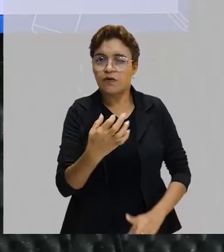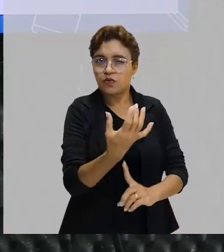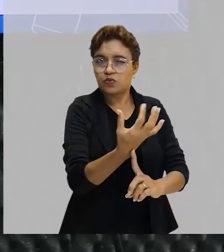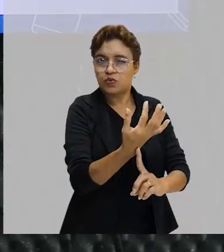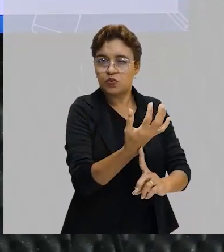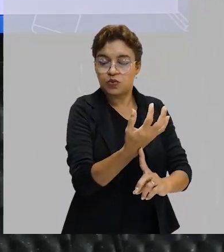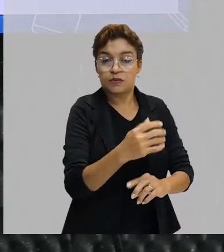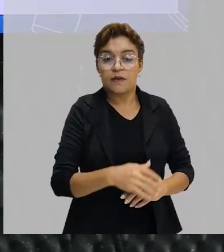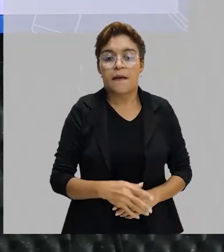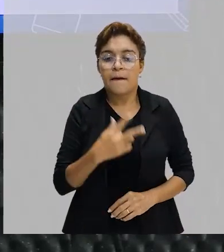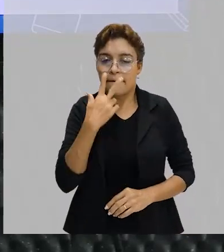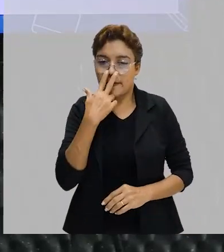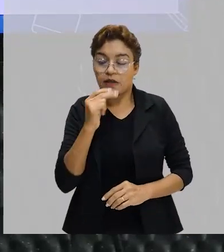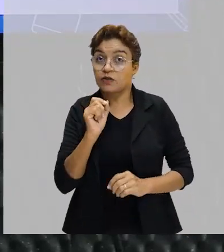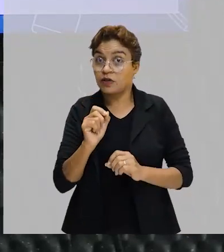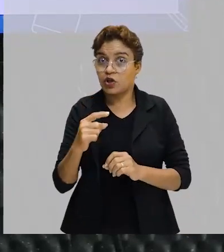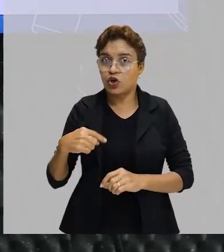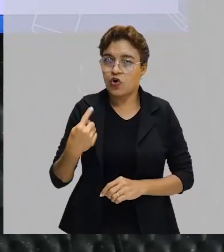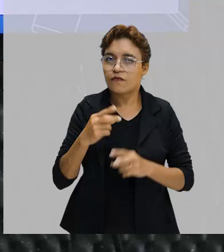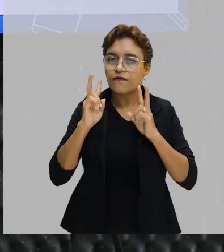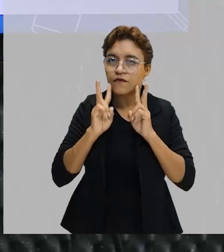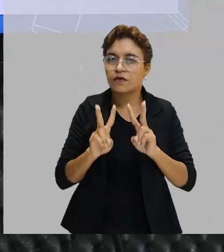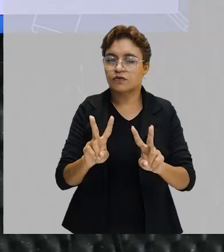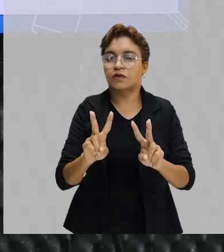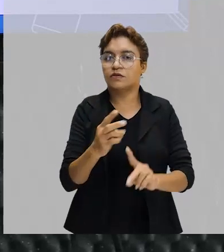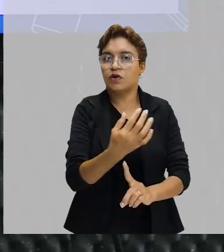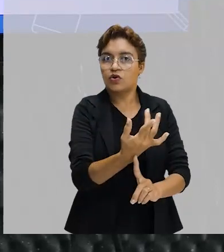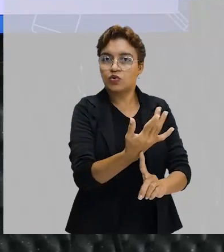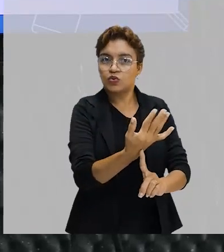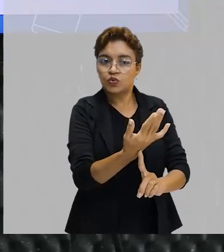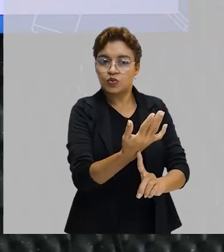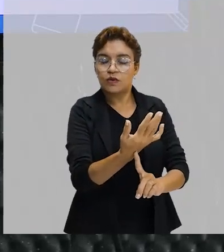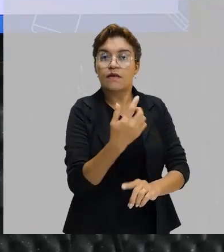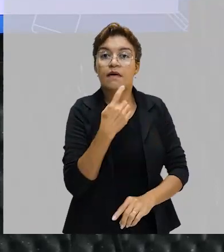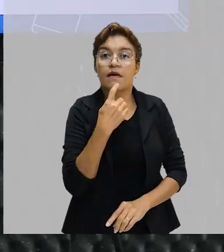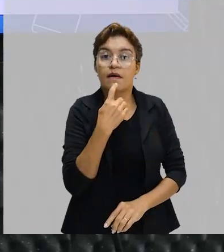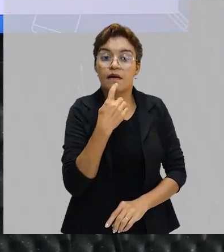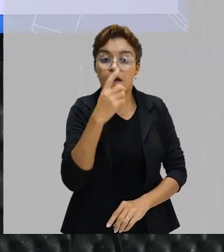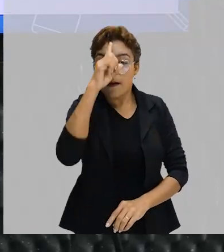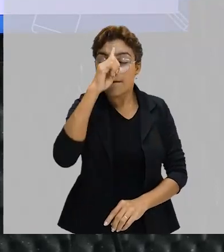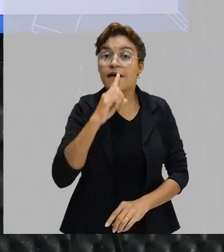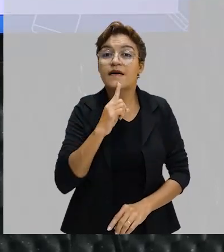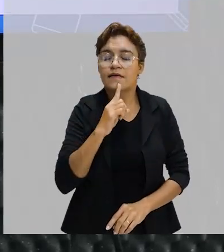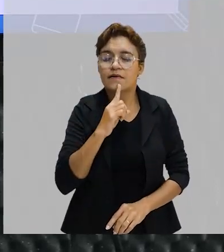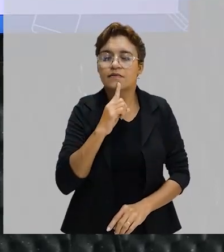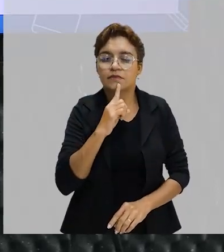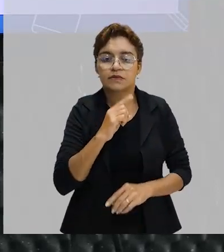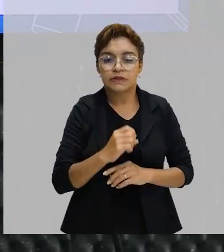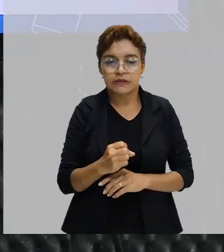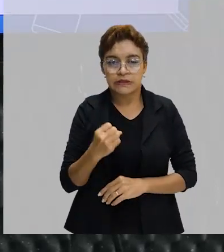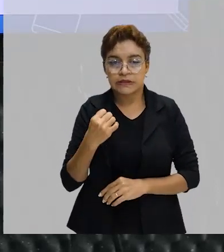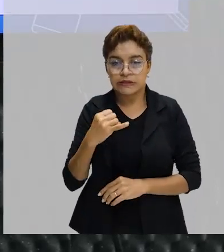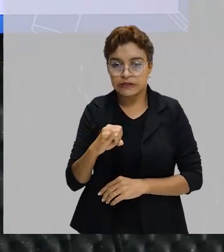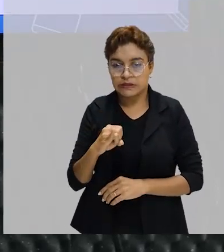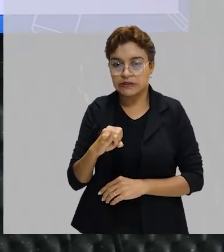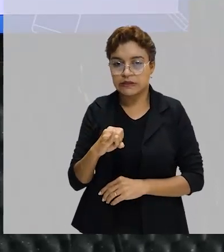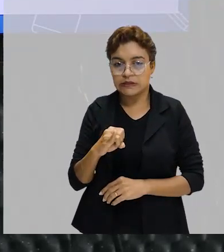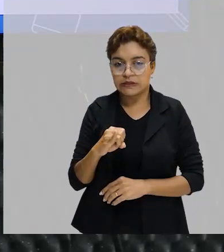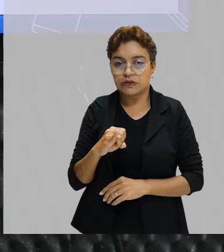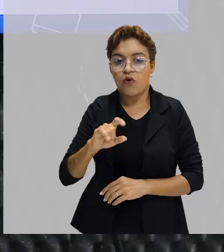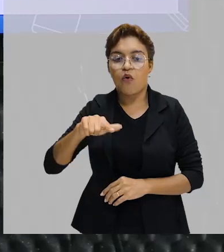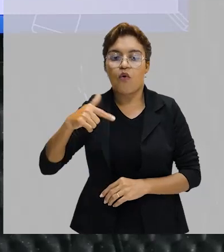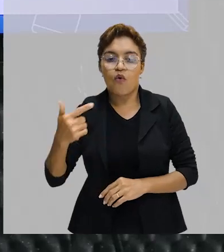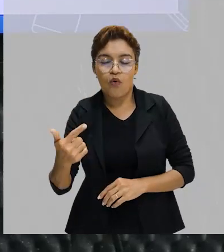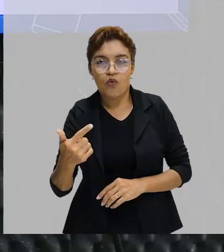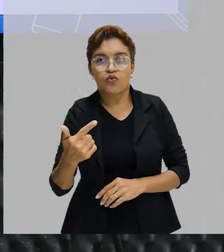A gente vai ver, já visualizar essa chama amarela. Se fosse do elemento estrôncio, uma chama